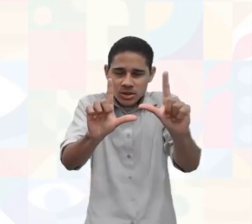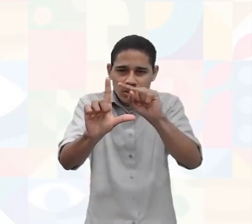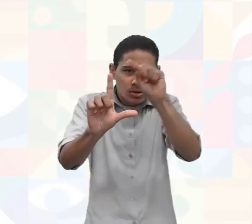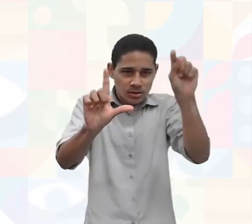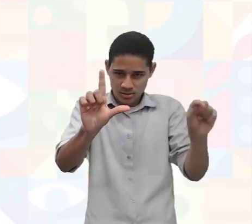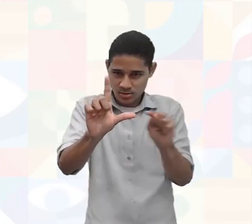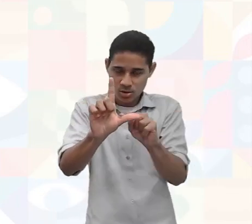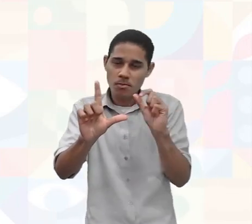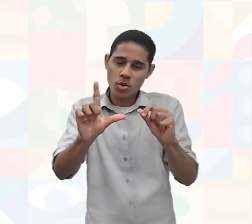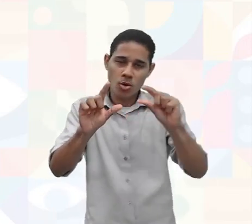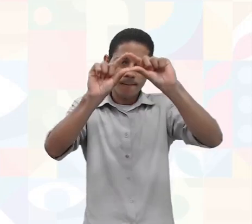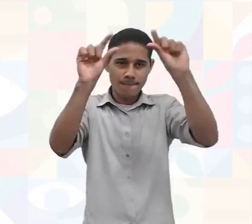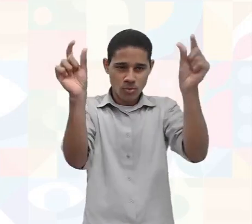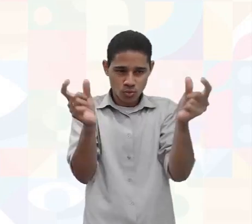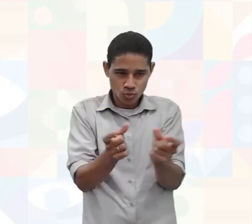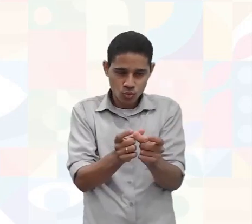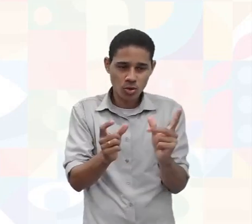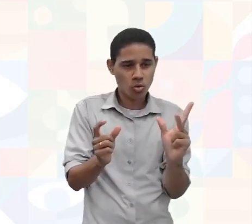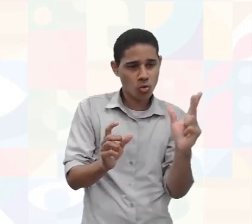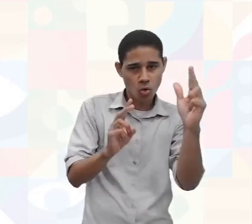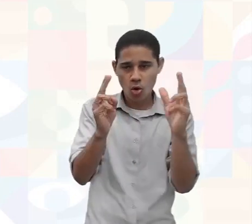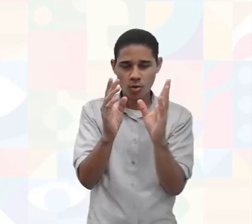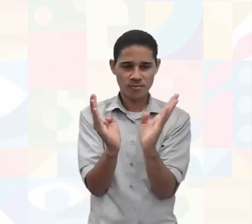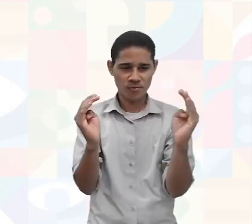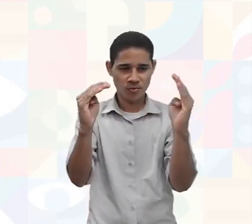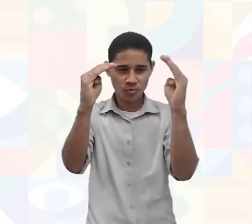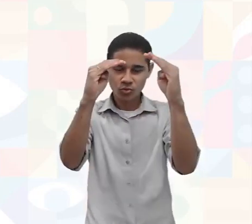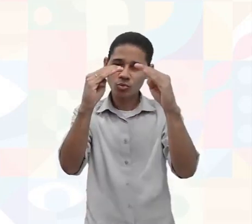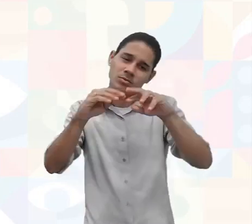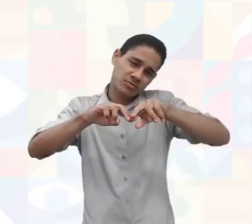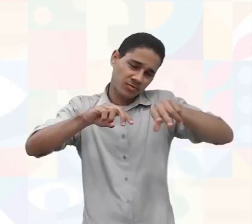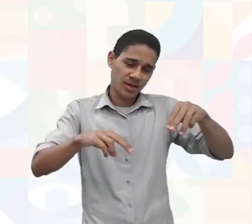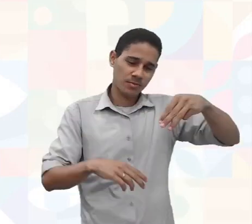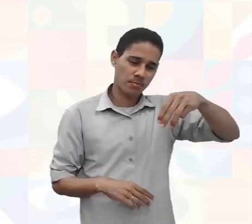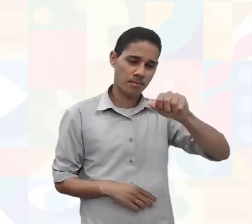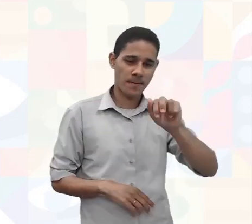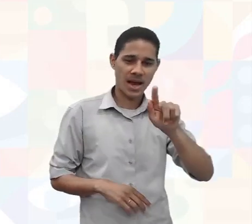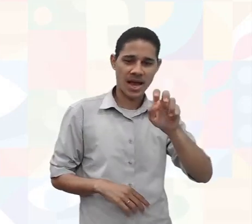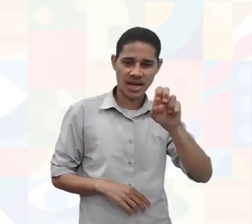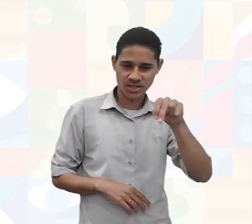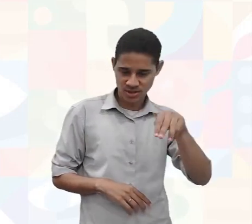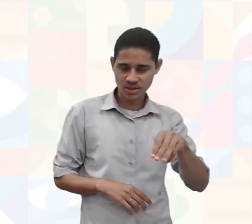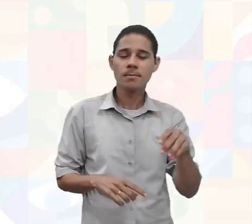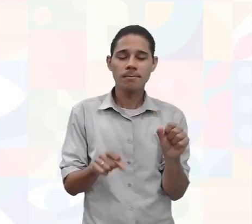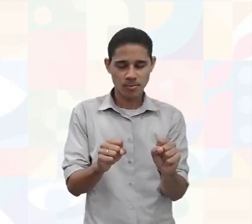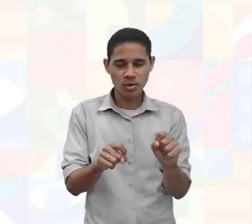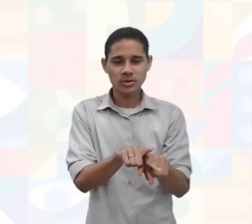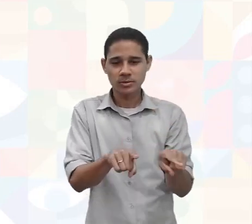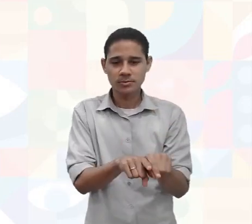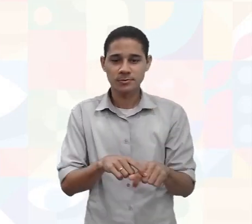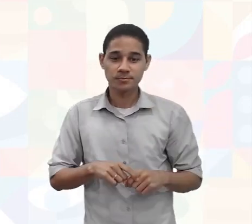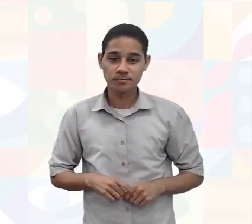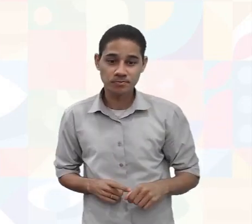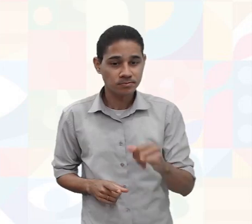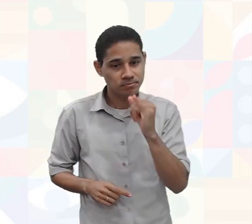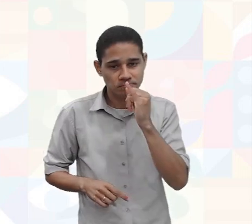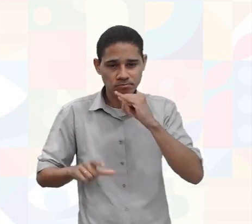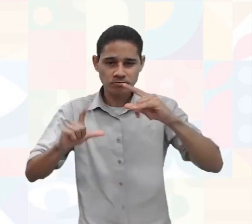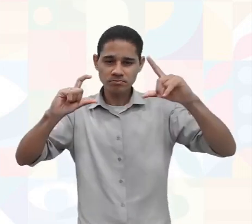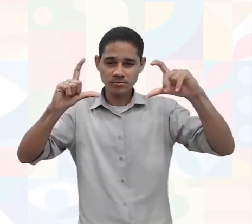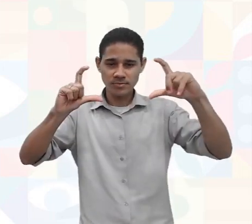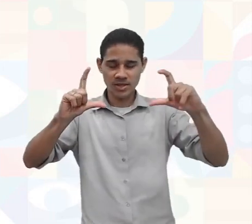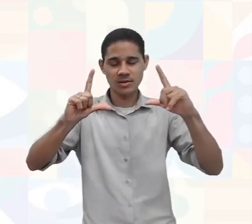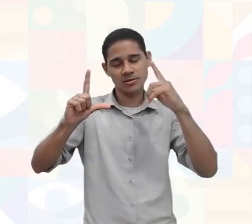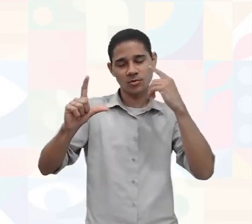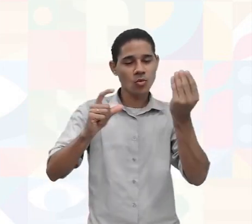delimitada por molduras, por recortes, por contornos ou por margens. Na perspectiva da fotografia, nós